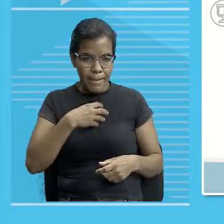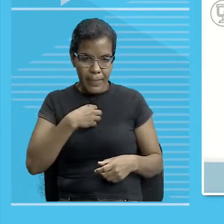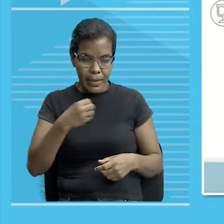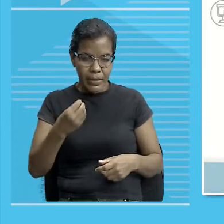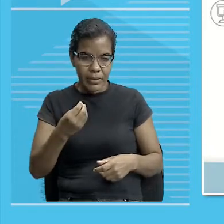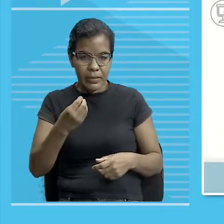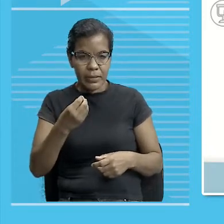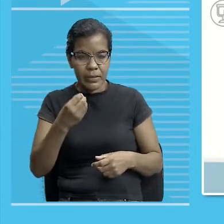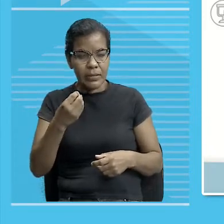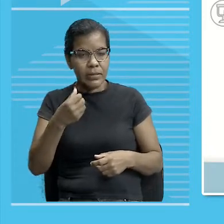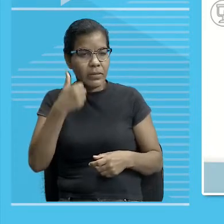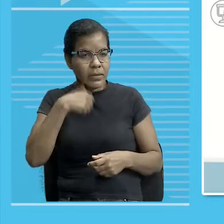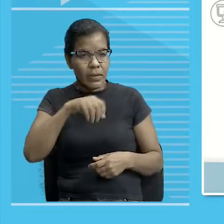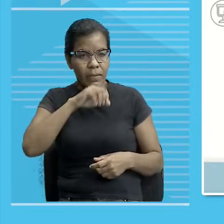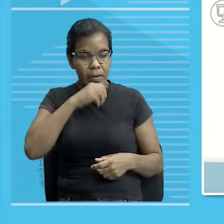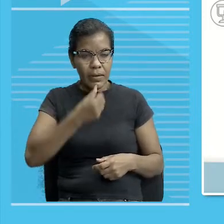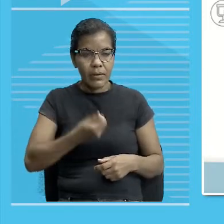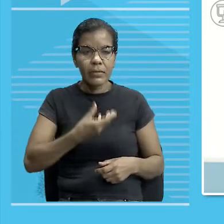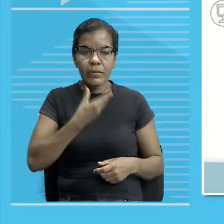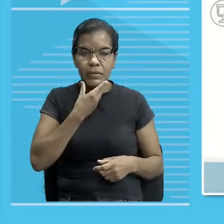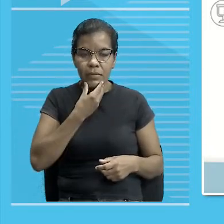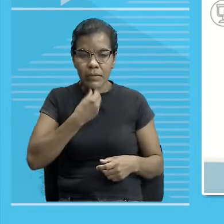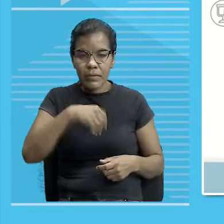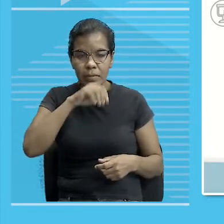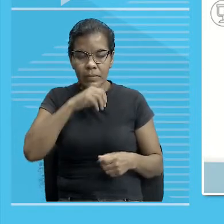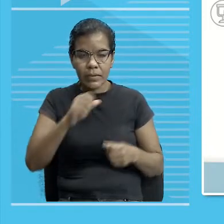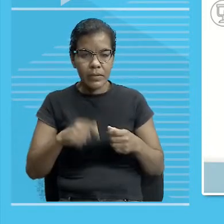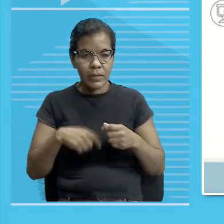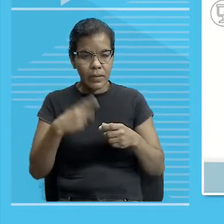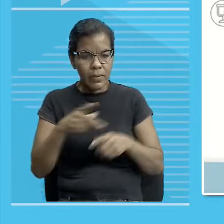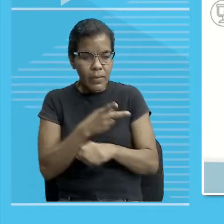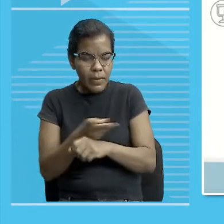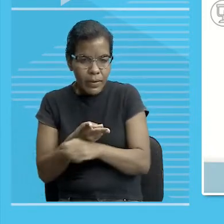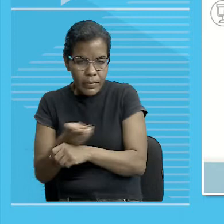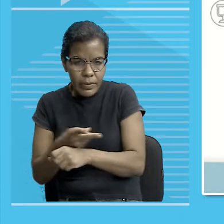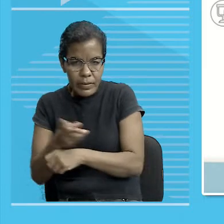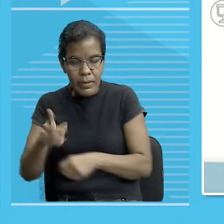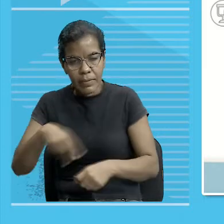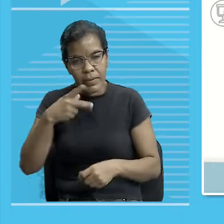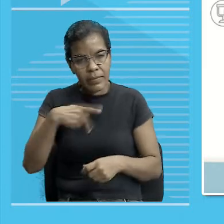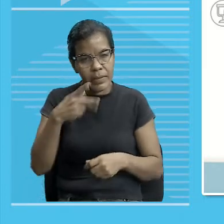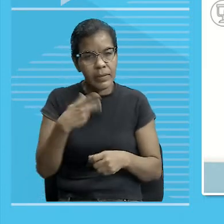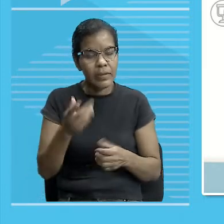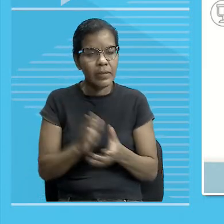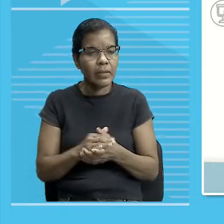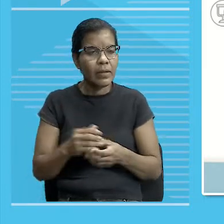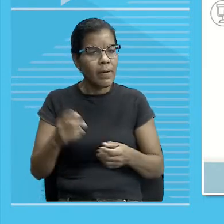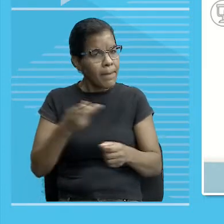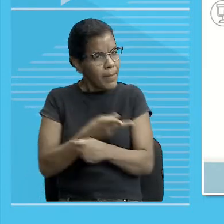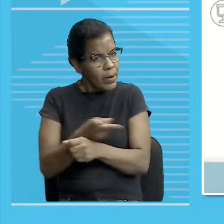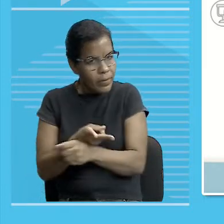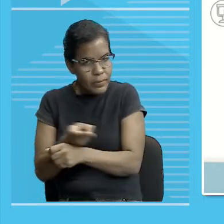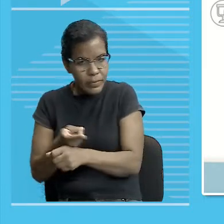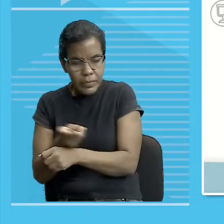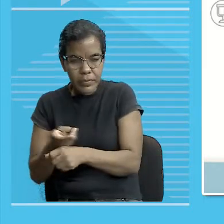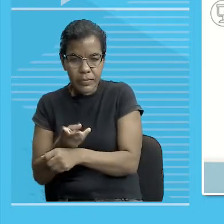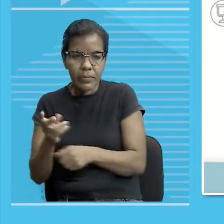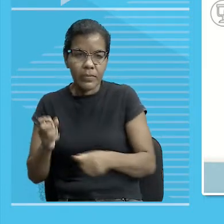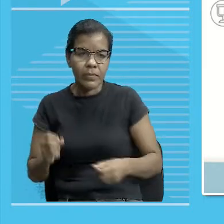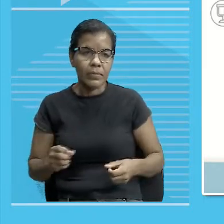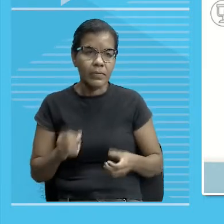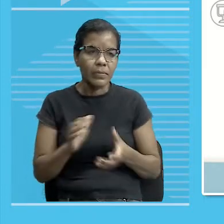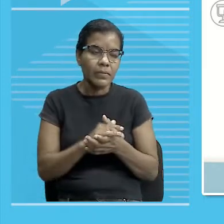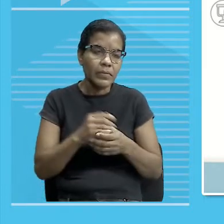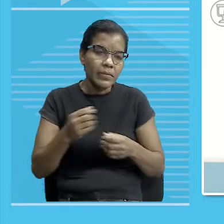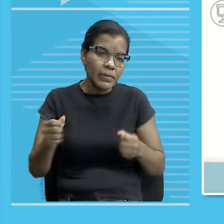para conversar, procure-os. Papai, mamãe, olha, eu sei que tem muita informação por aí, e a gente acha que a tecnologia